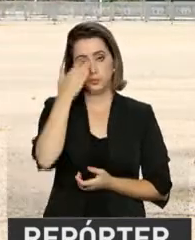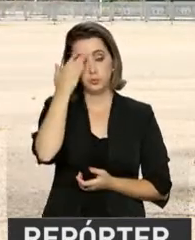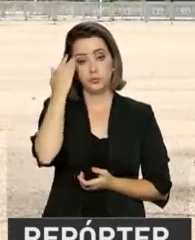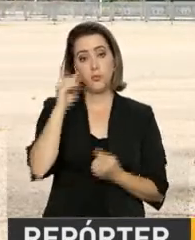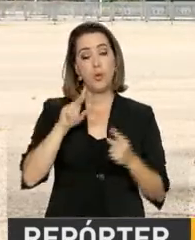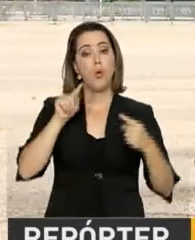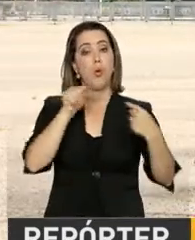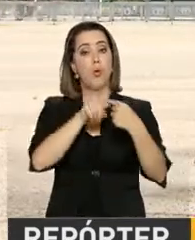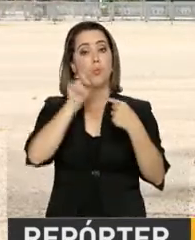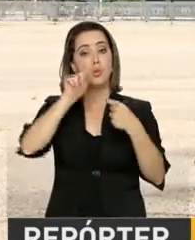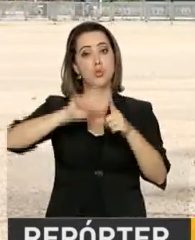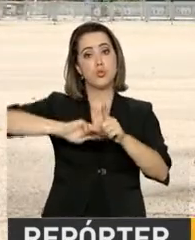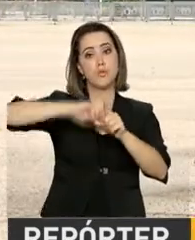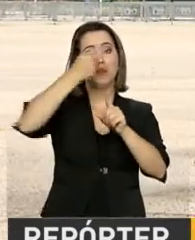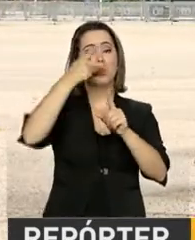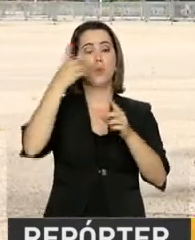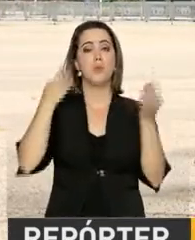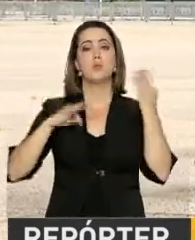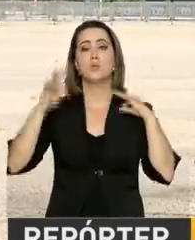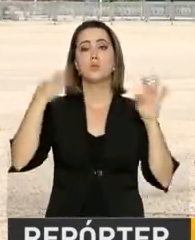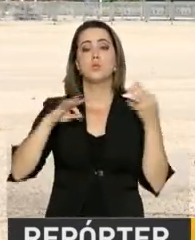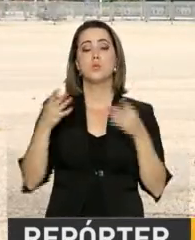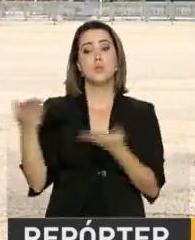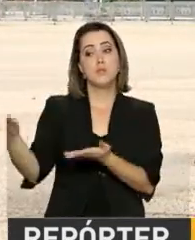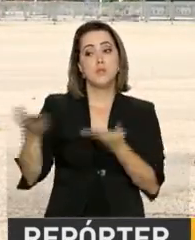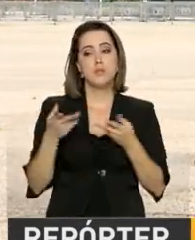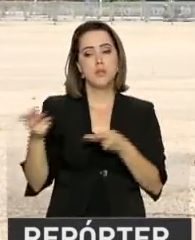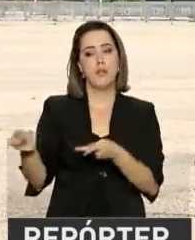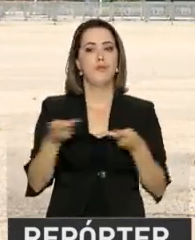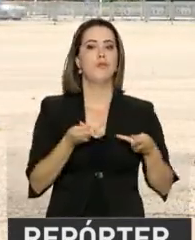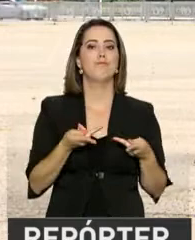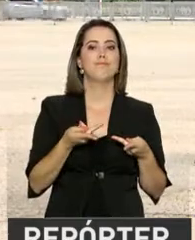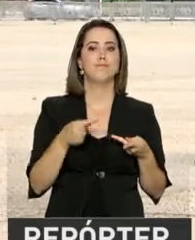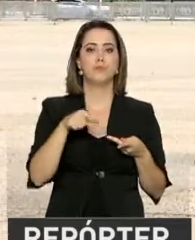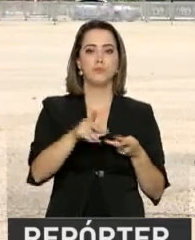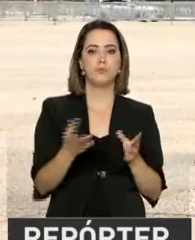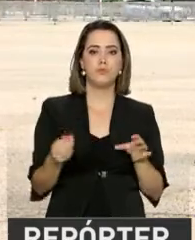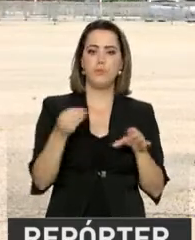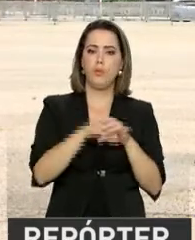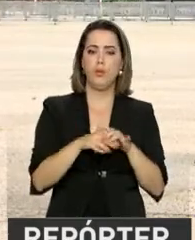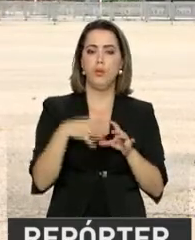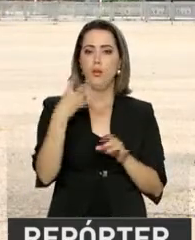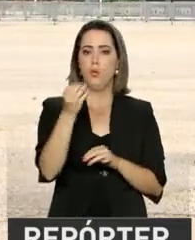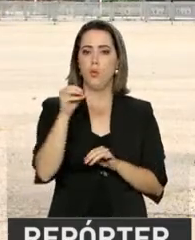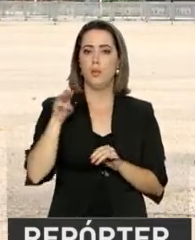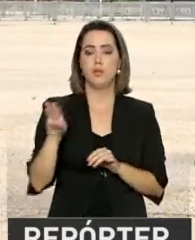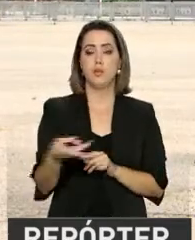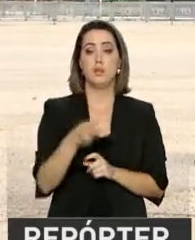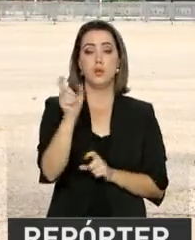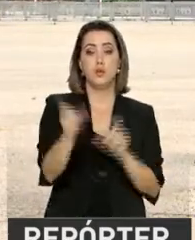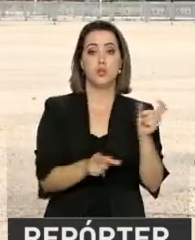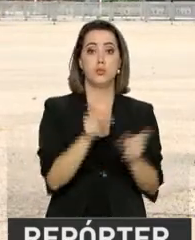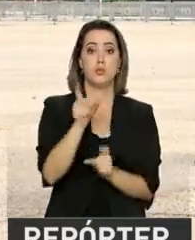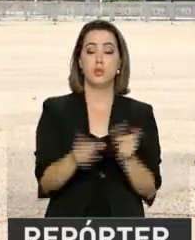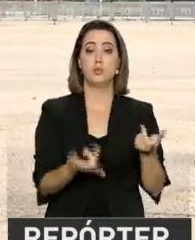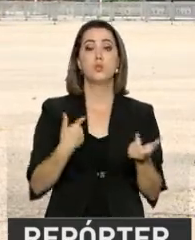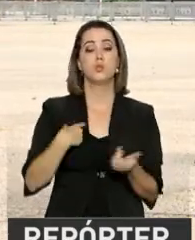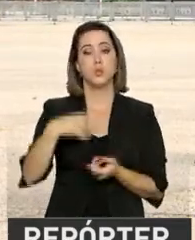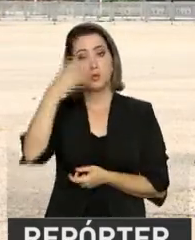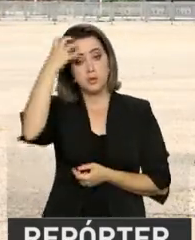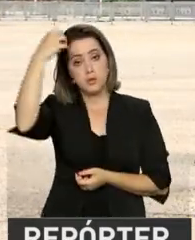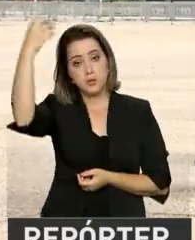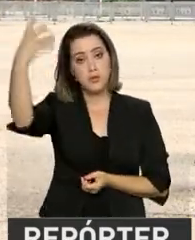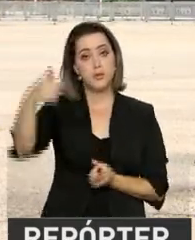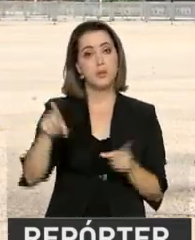de turistas estrangeiros que vêm nos visitar, inserir cerca de 40 milhões de brasileiros no mercado consumidor